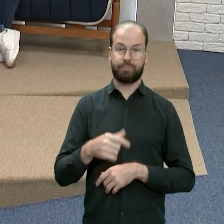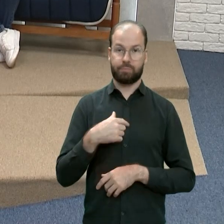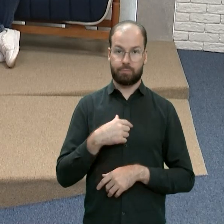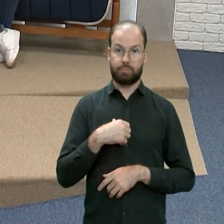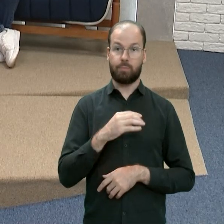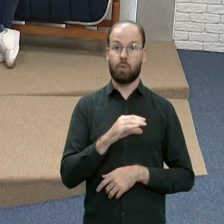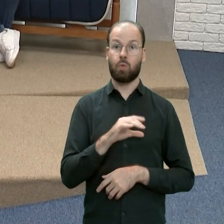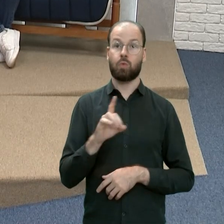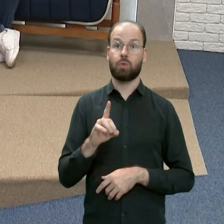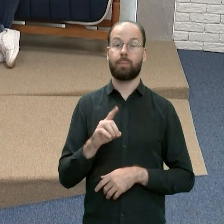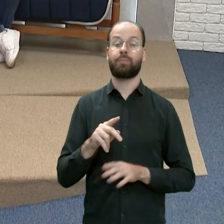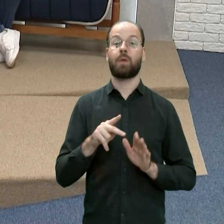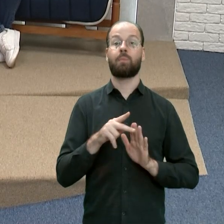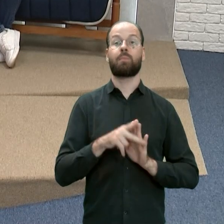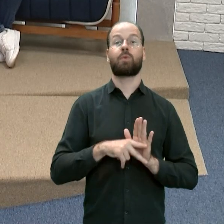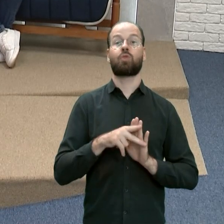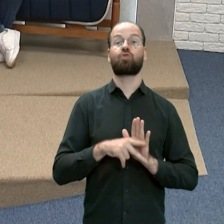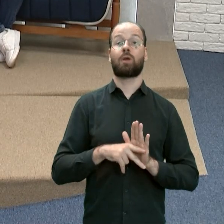internacional